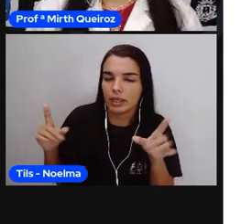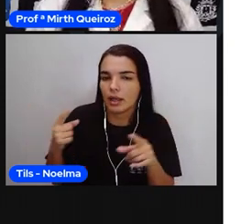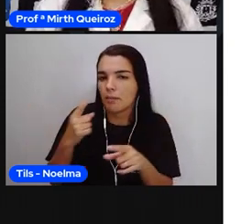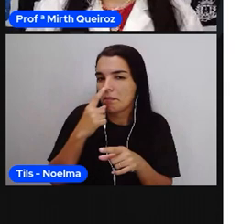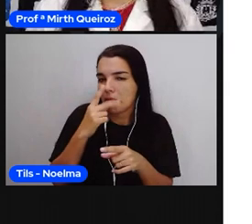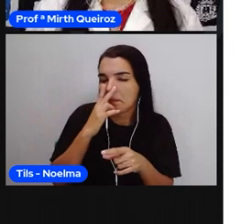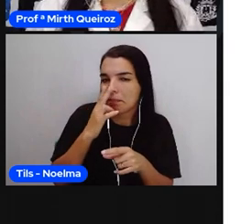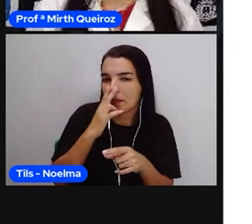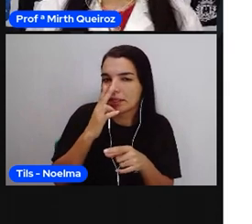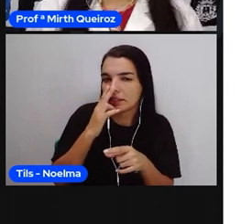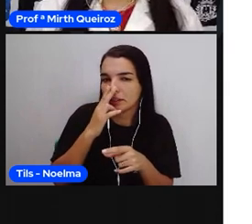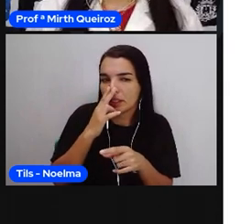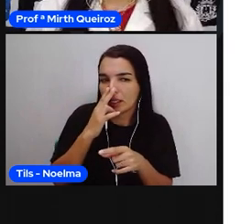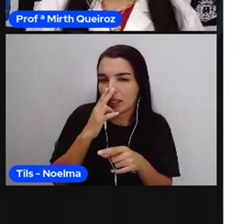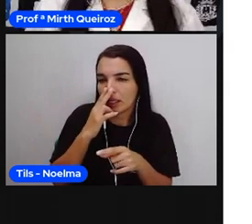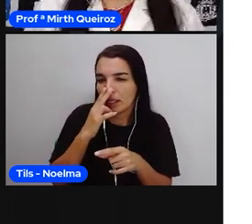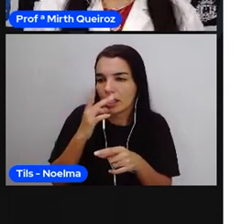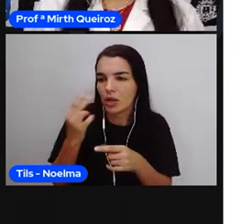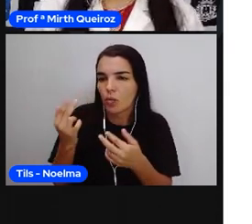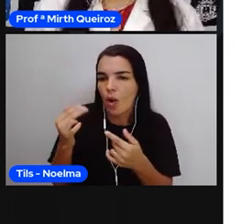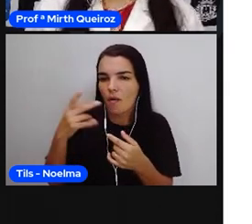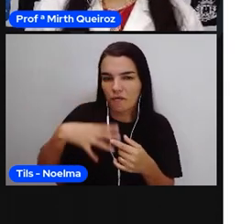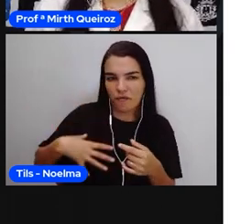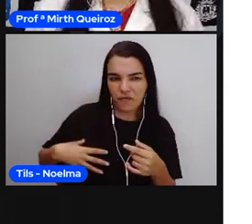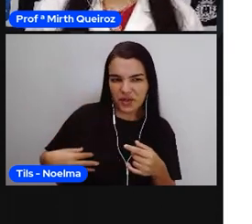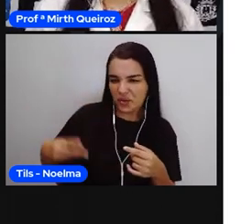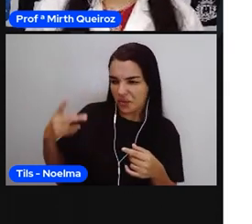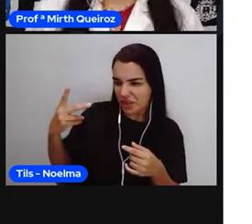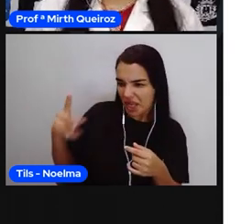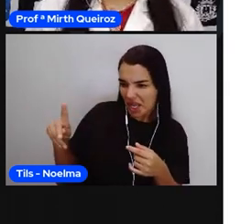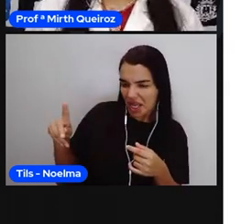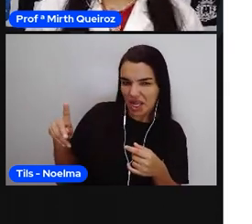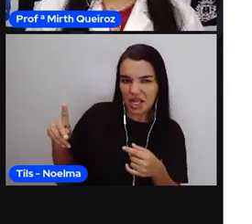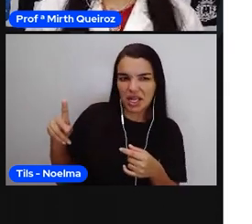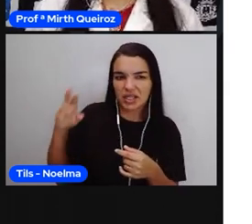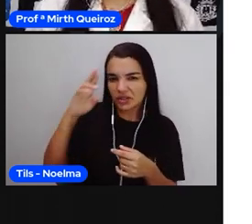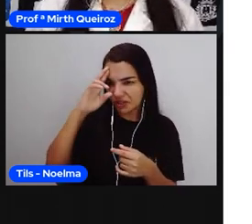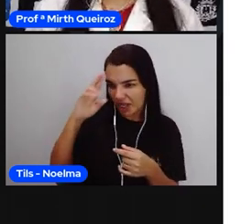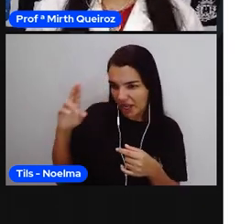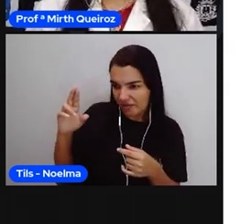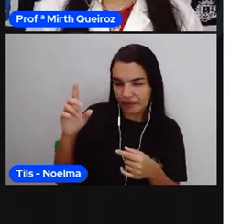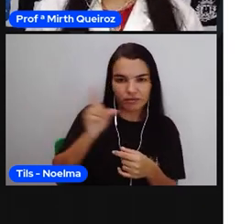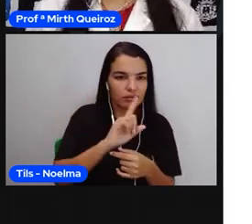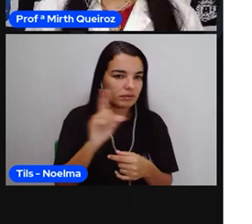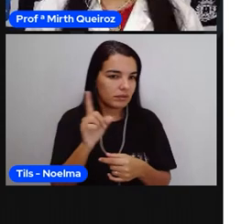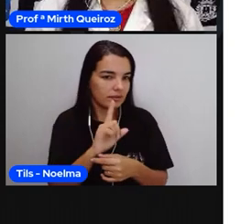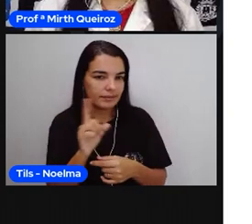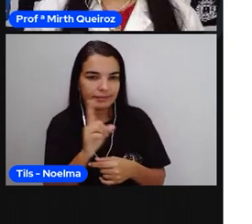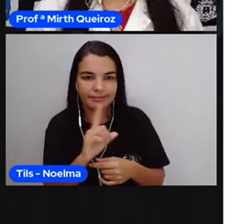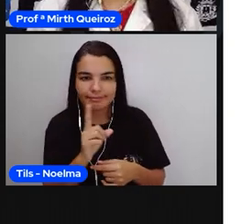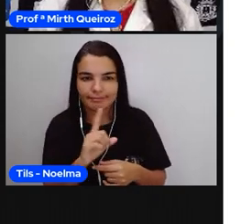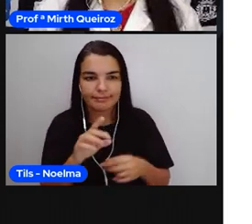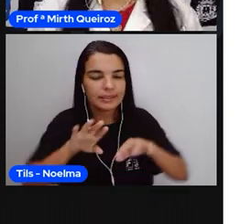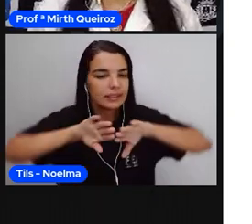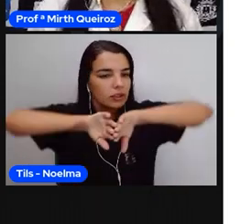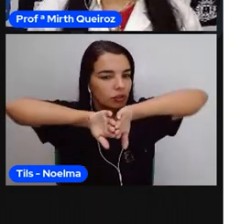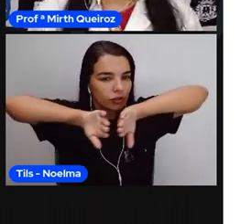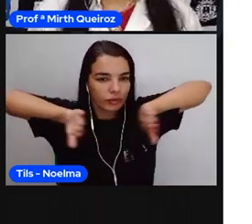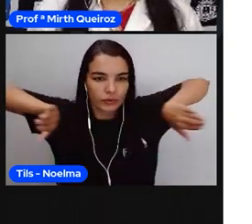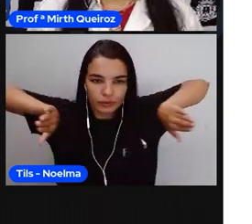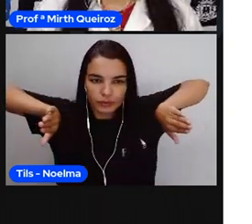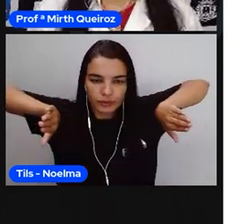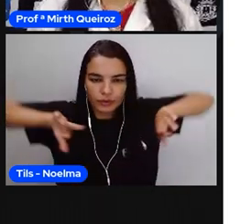assemelhar a criação de um filho do senhor de engenho, né, com um